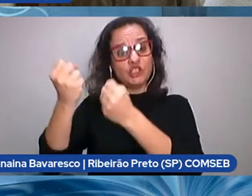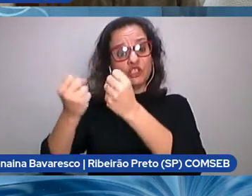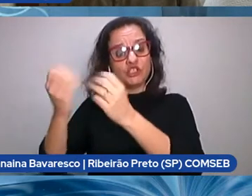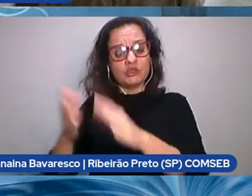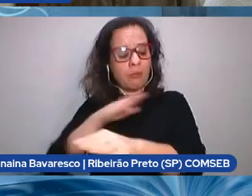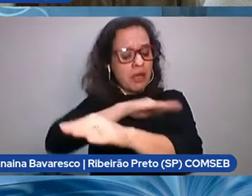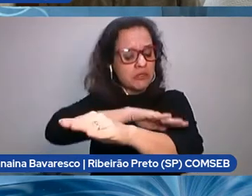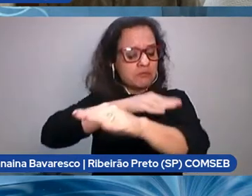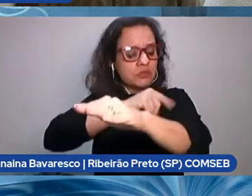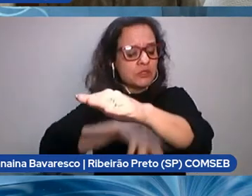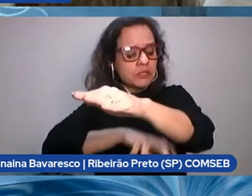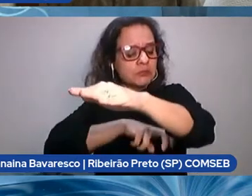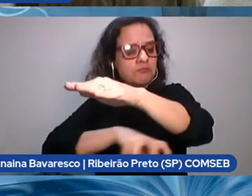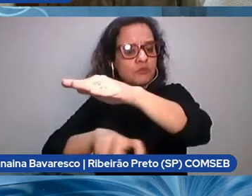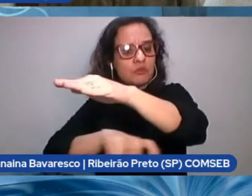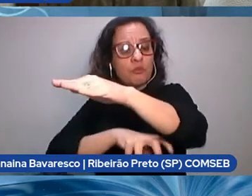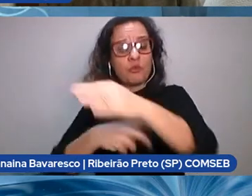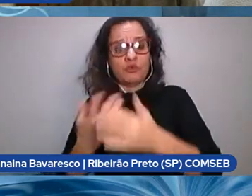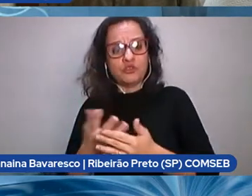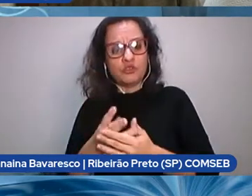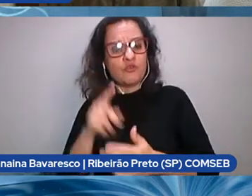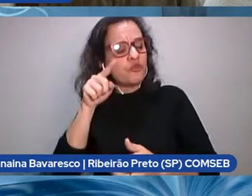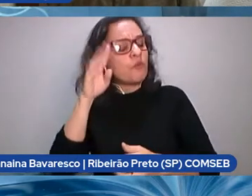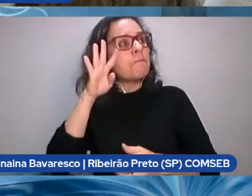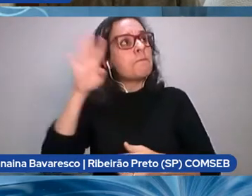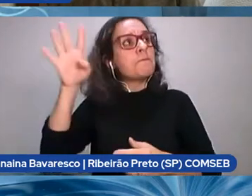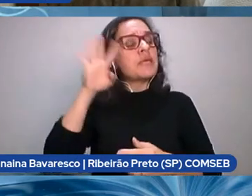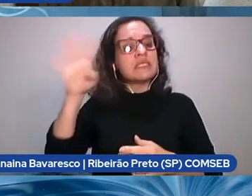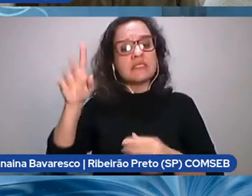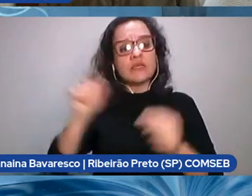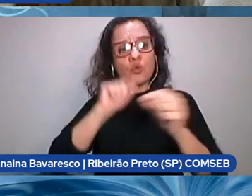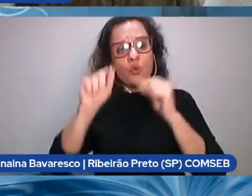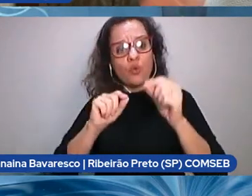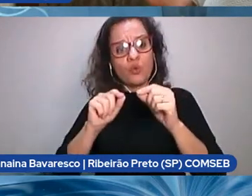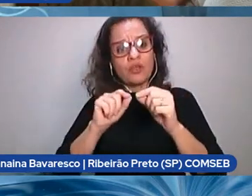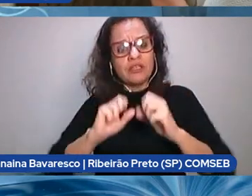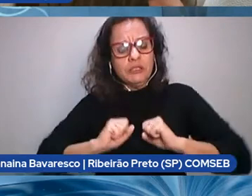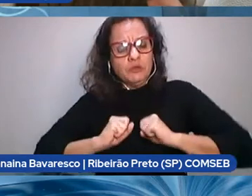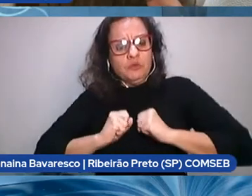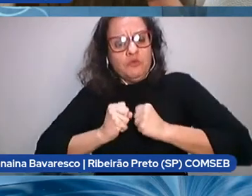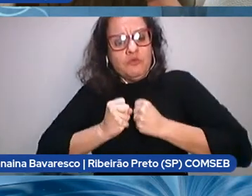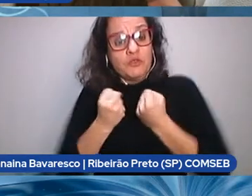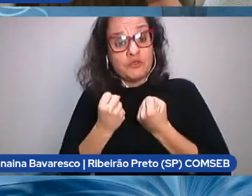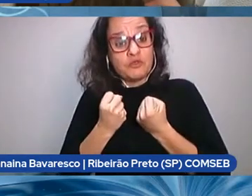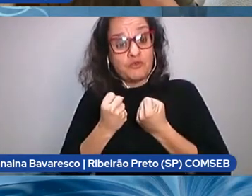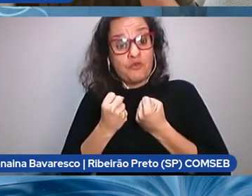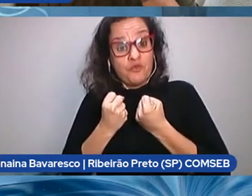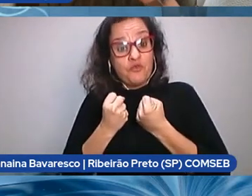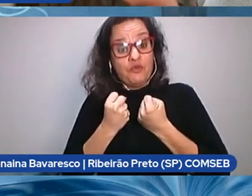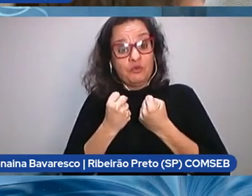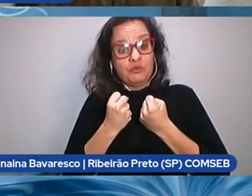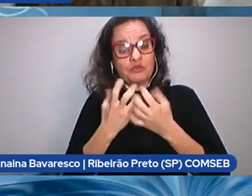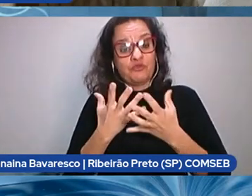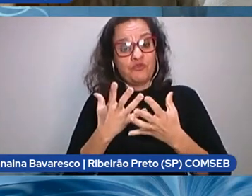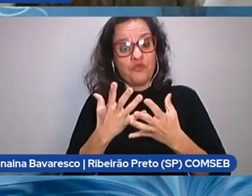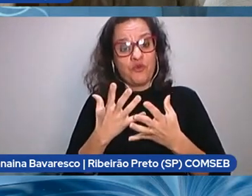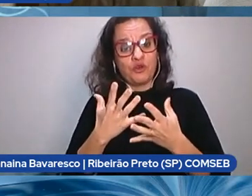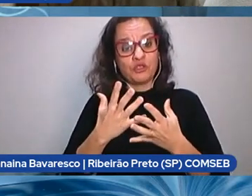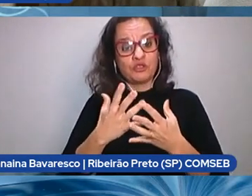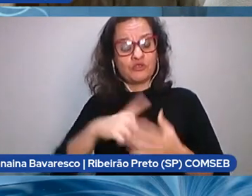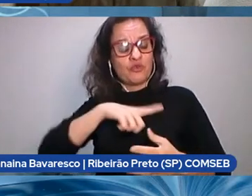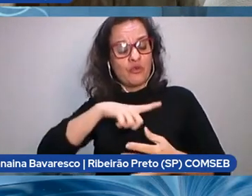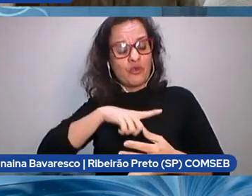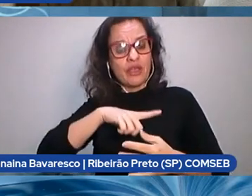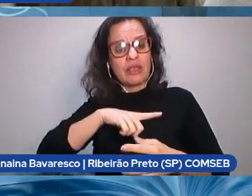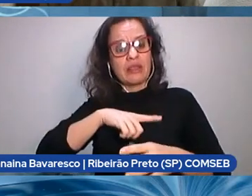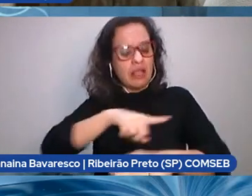uma ponte, eu sou engenheiro civil, então eu fico imaginando o trem tipo, eu fico imaginando os esforços, estáticos, dinâmicos, o que ocorre nos